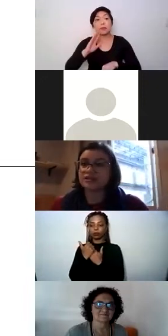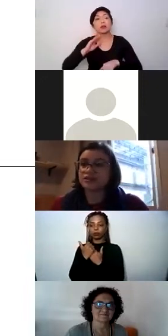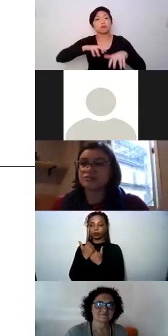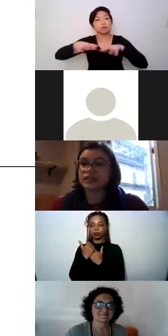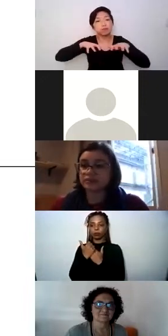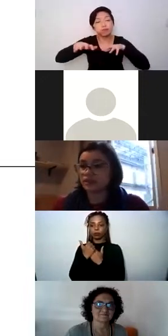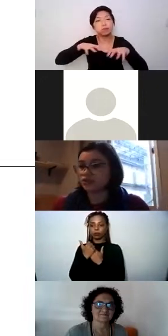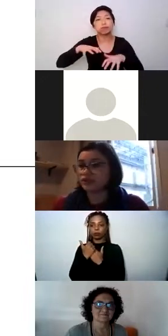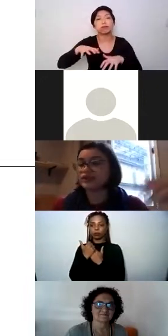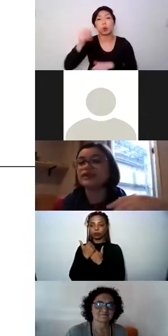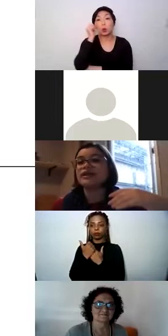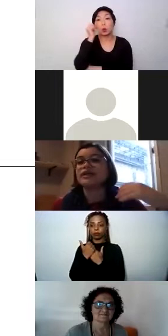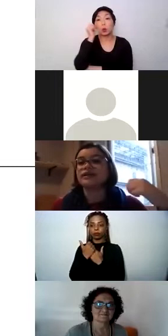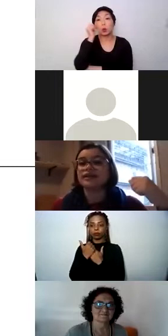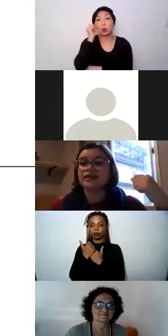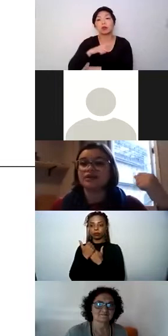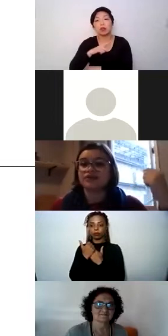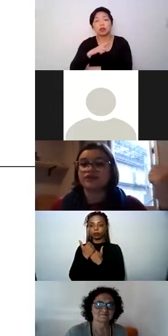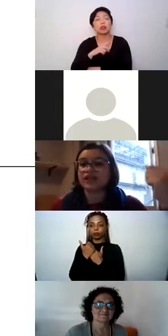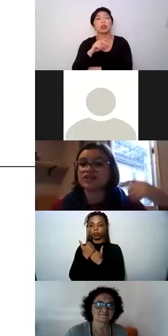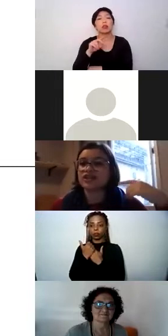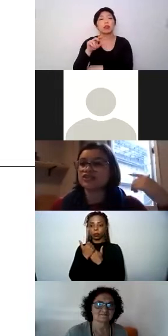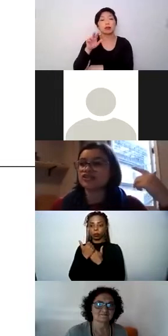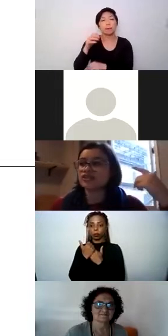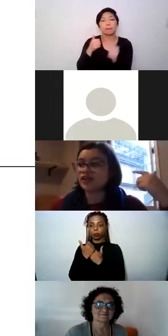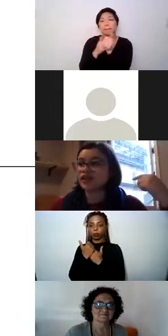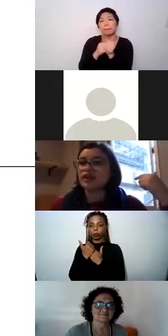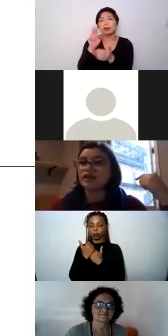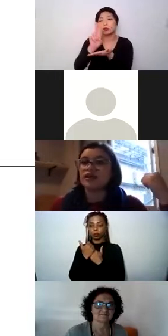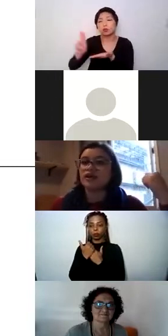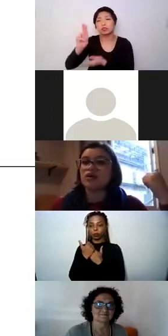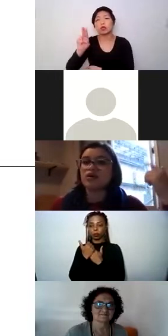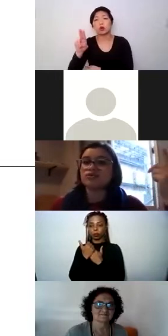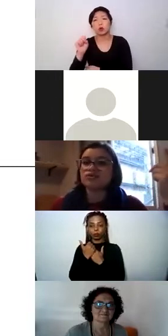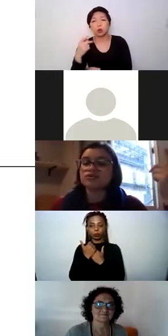tem uma 15, a USP ali na Maria Antônia, na época, a FIFELESTE, a gente tem